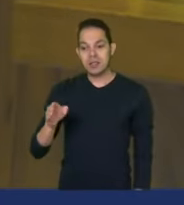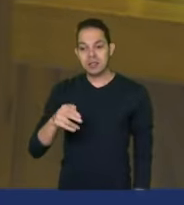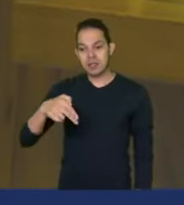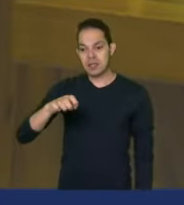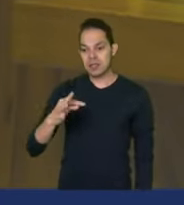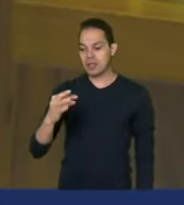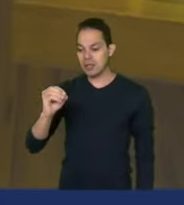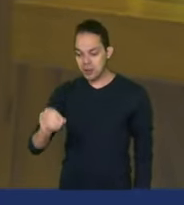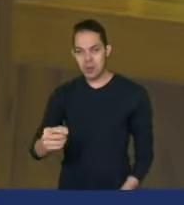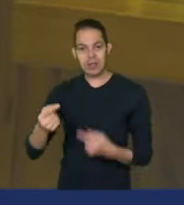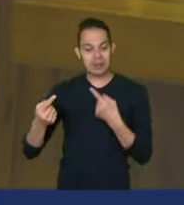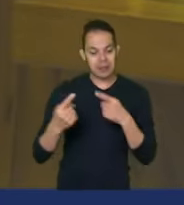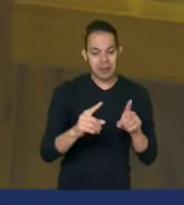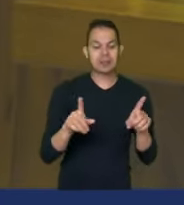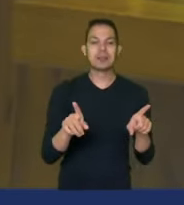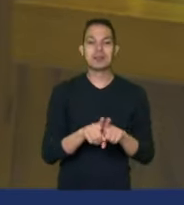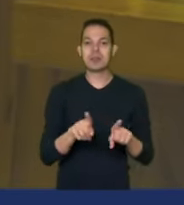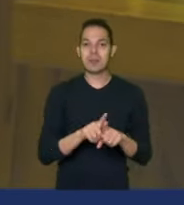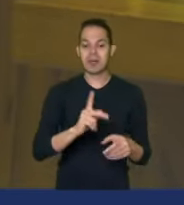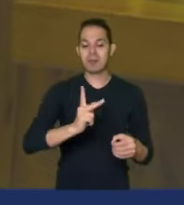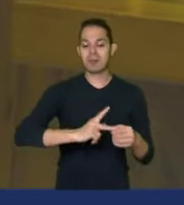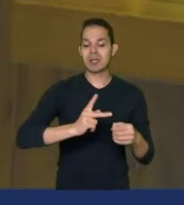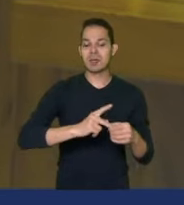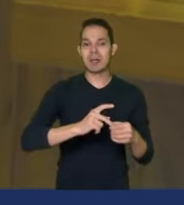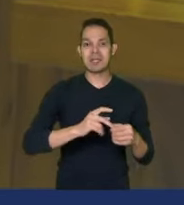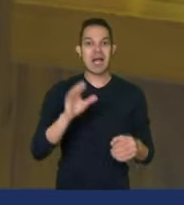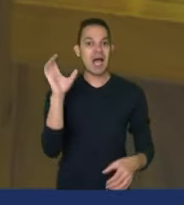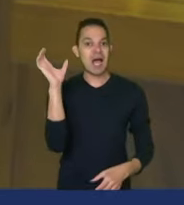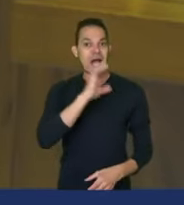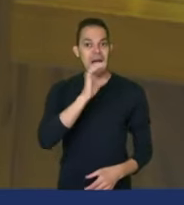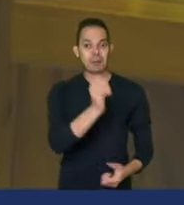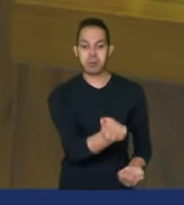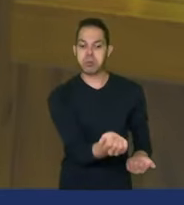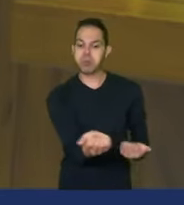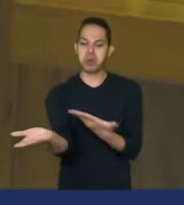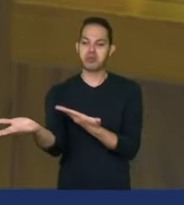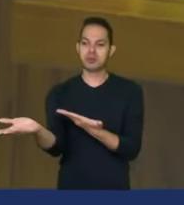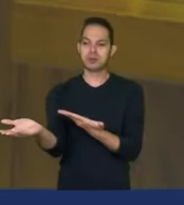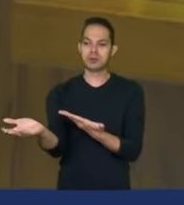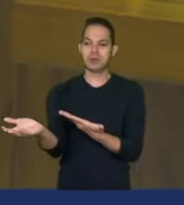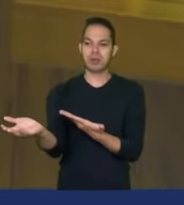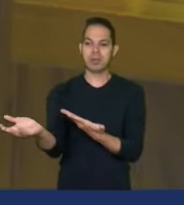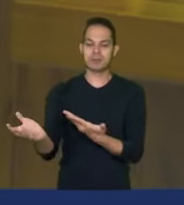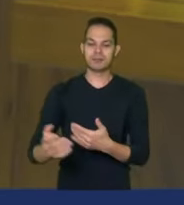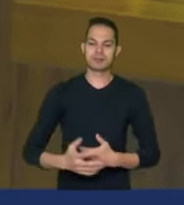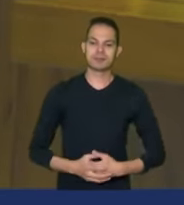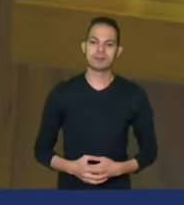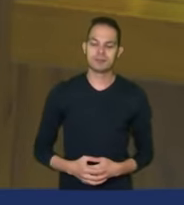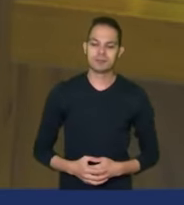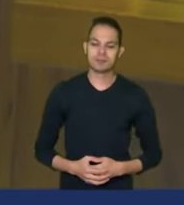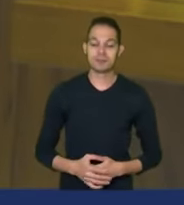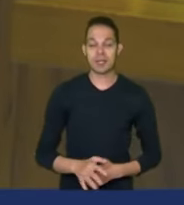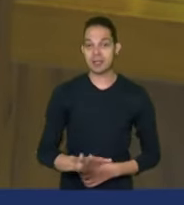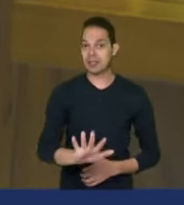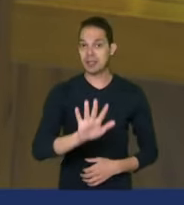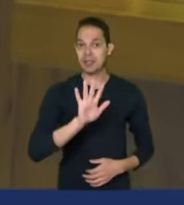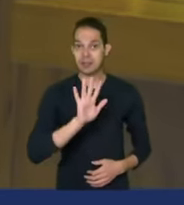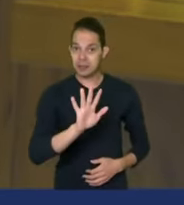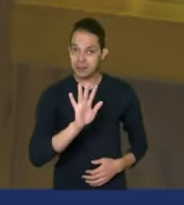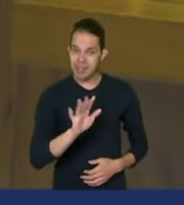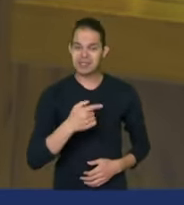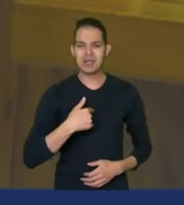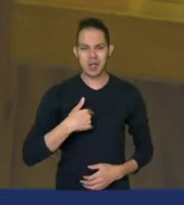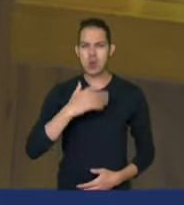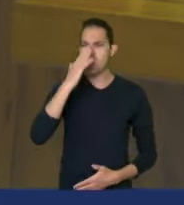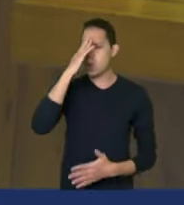Eletrobras, querendo entregá-la às pressas, literalmente às pressas. Mas eu tenho certeza